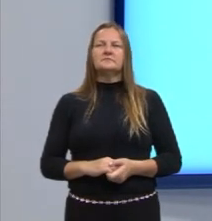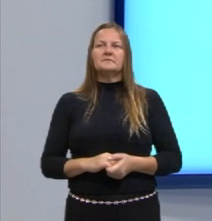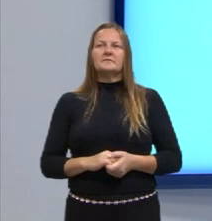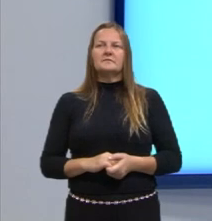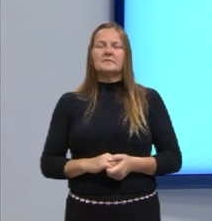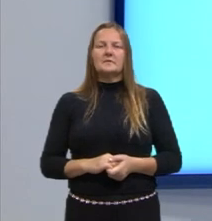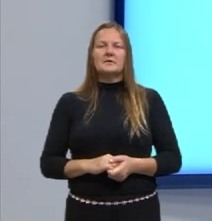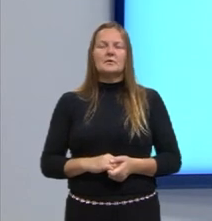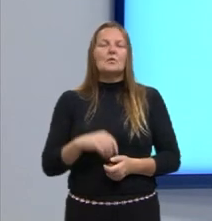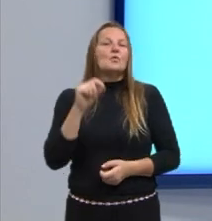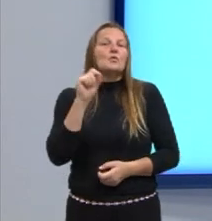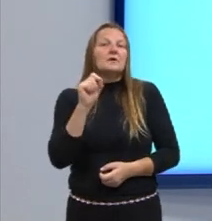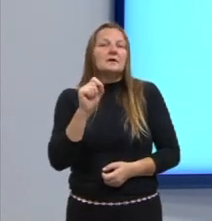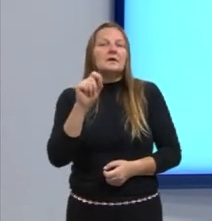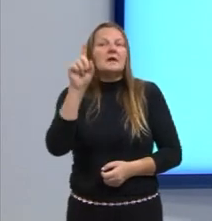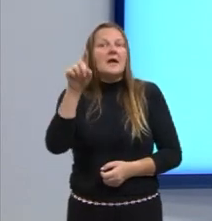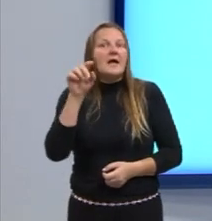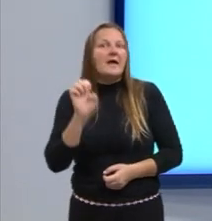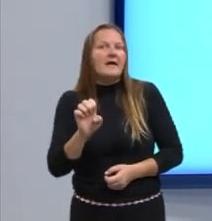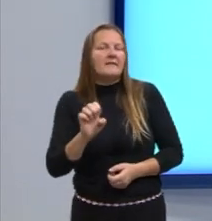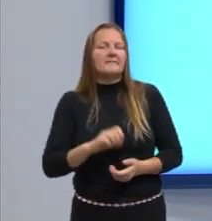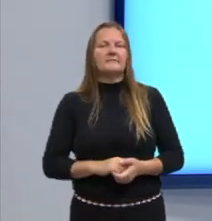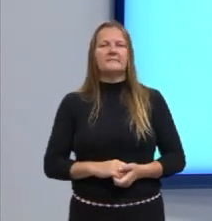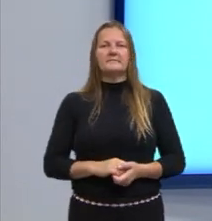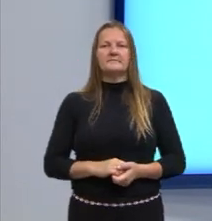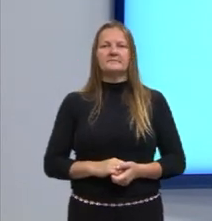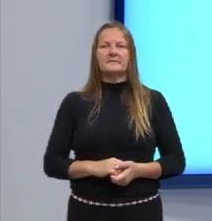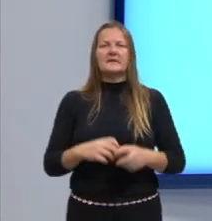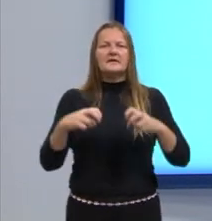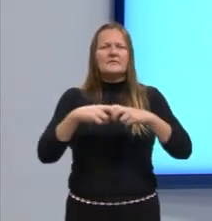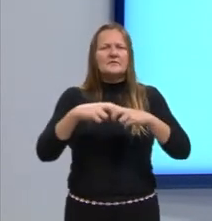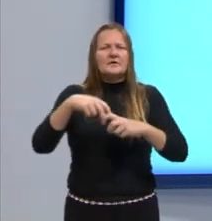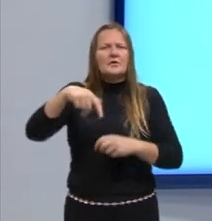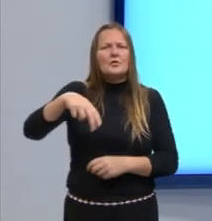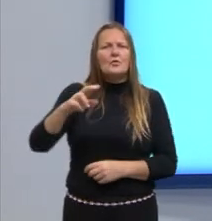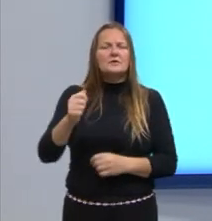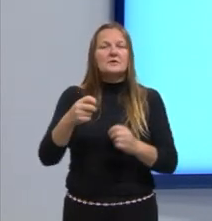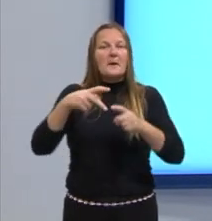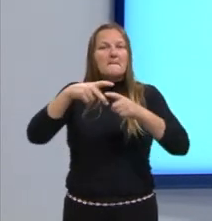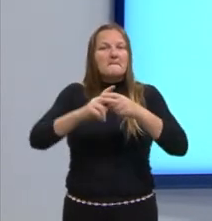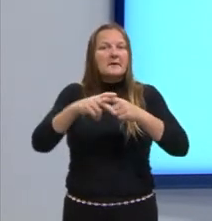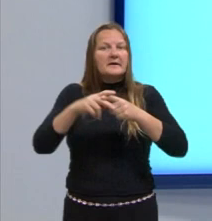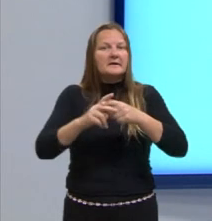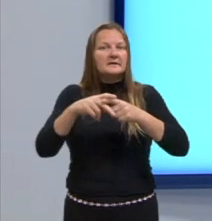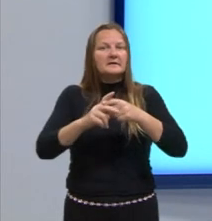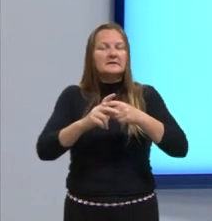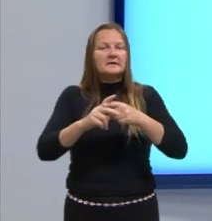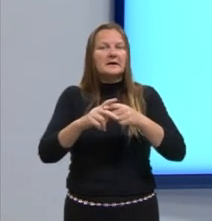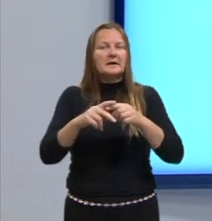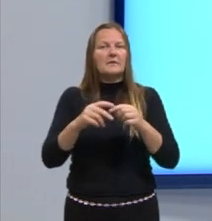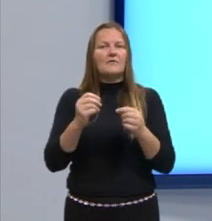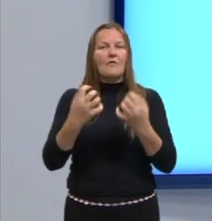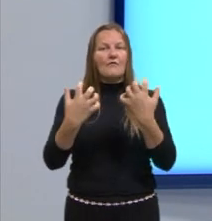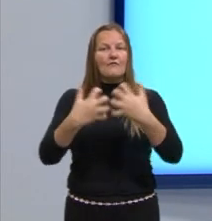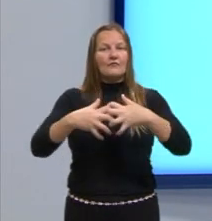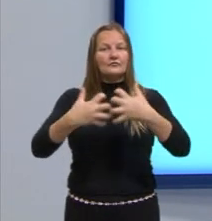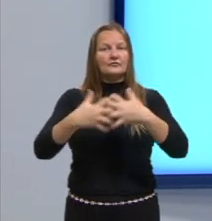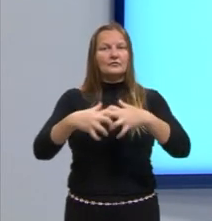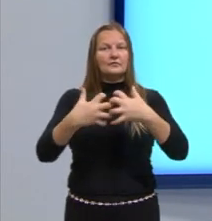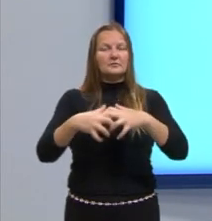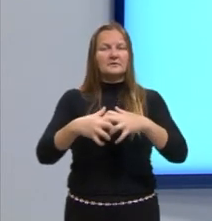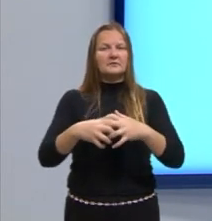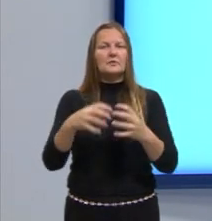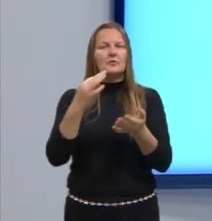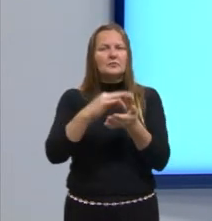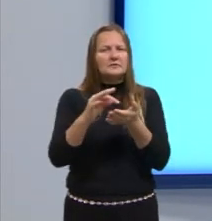o que que não é o que que é a física quântica a física quântica geralmente a gente está falando sobre a mecânica tá geralmente sobre a mecânica é